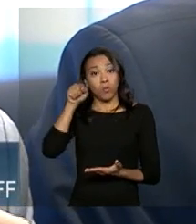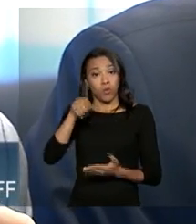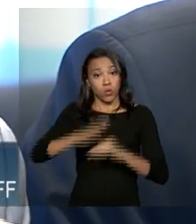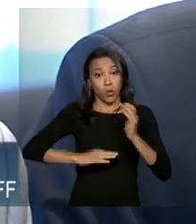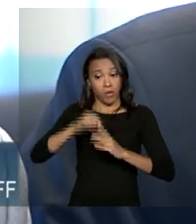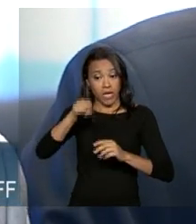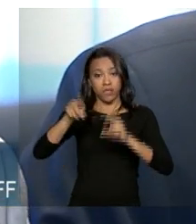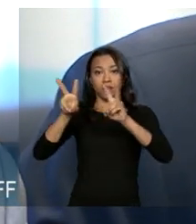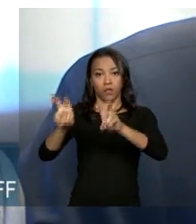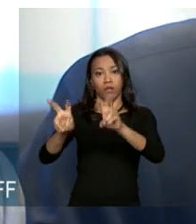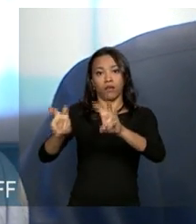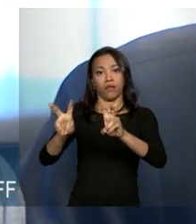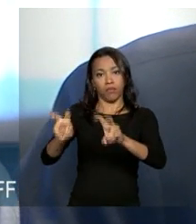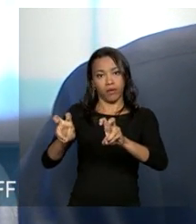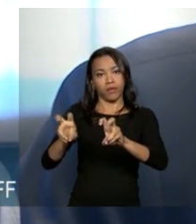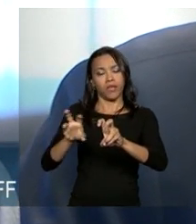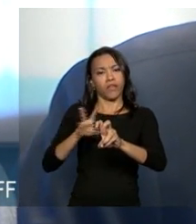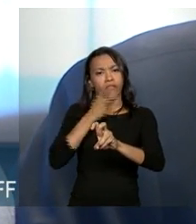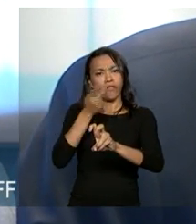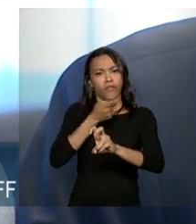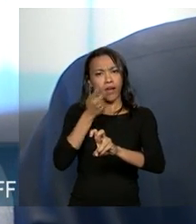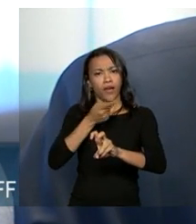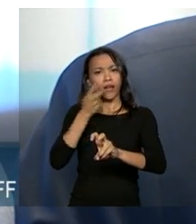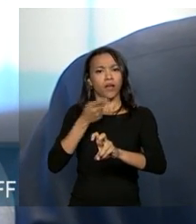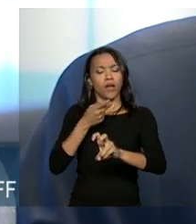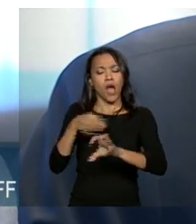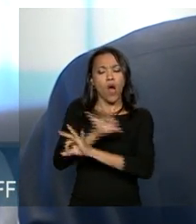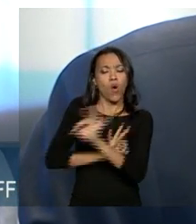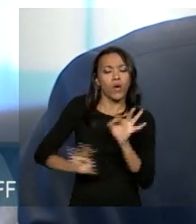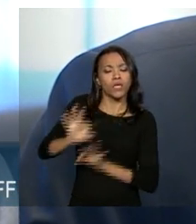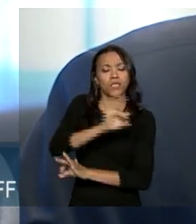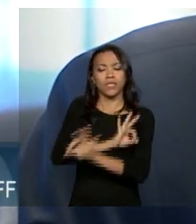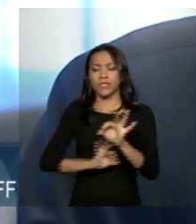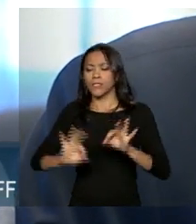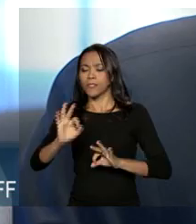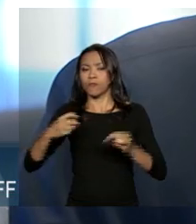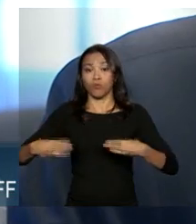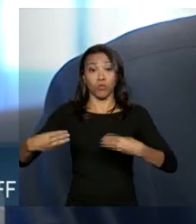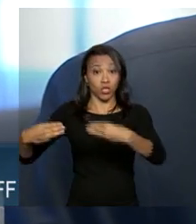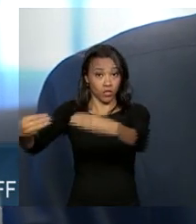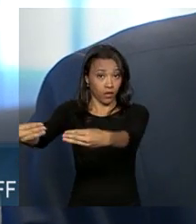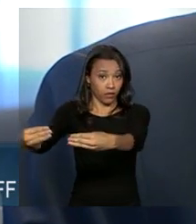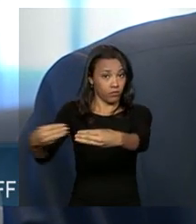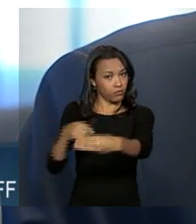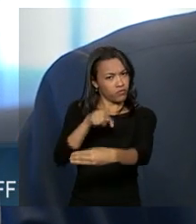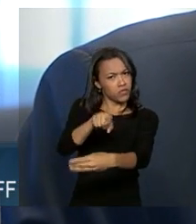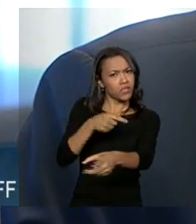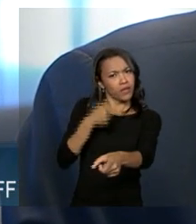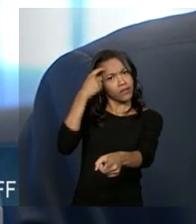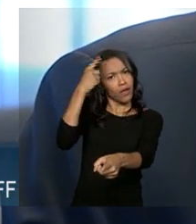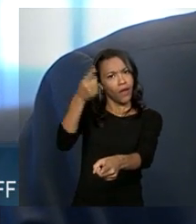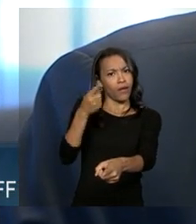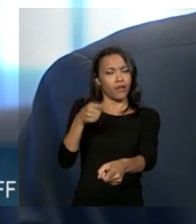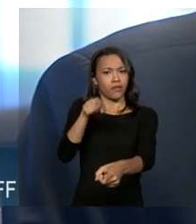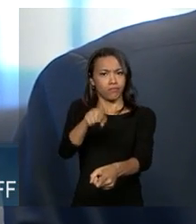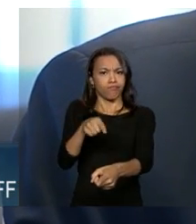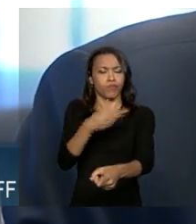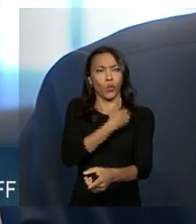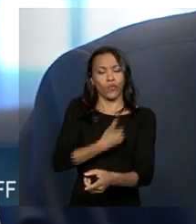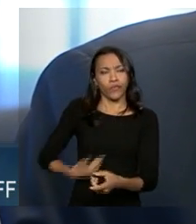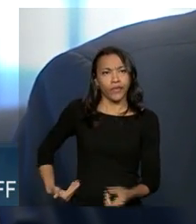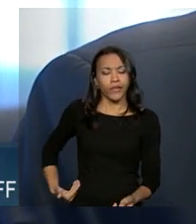que o governo discute internamente o novo desenho da esplanada dos ministérios. Como é que o senhor particularmente vê essa ideia de tornar a máquina do